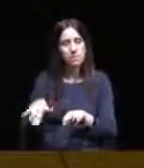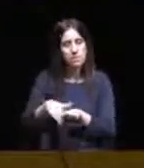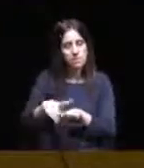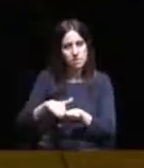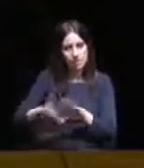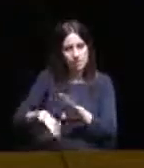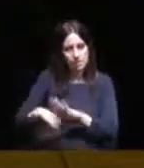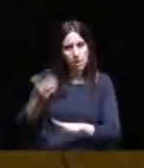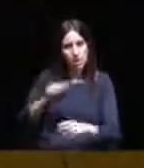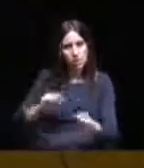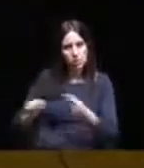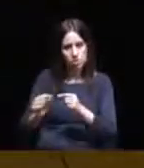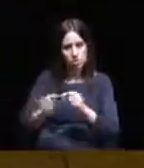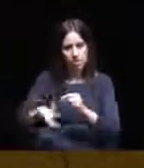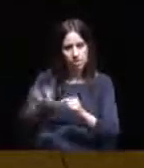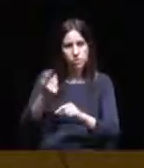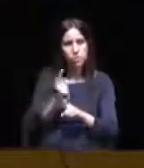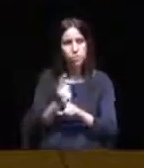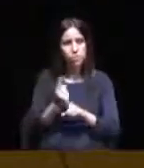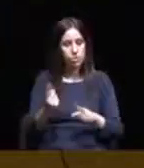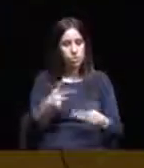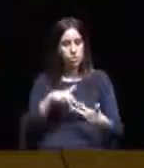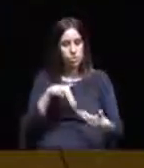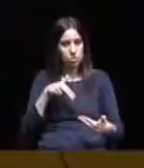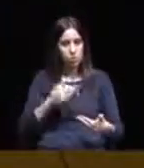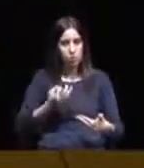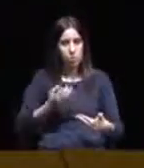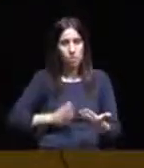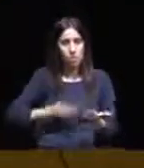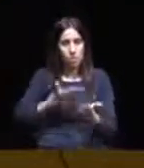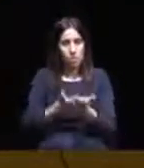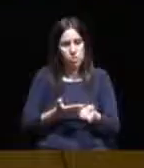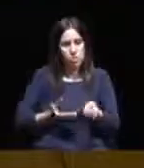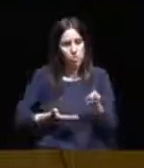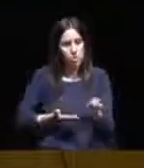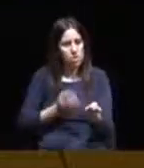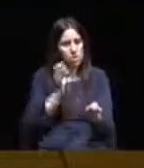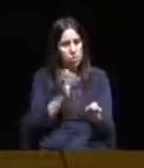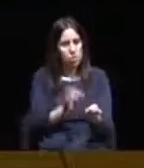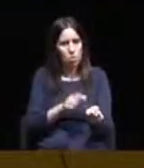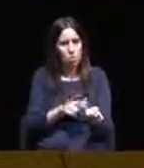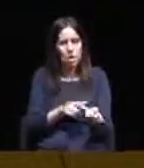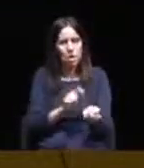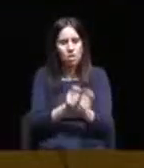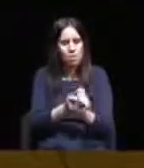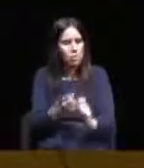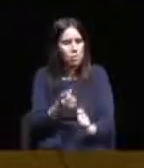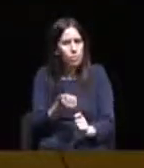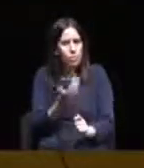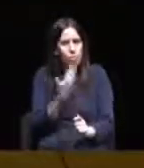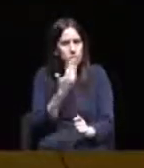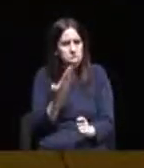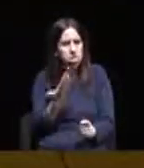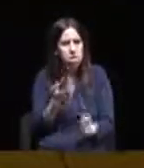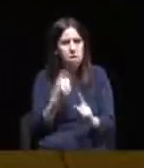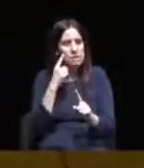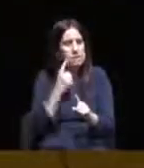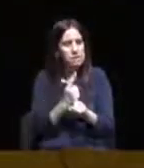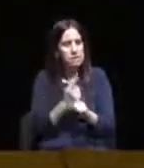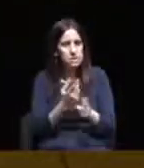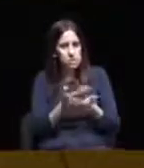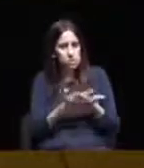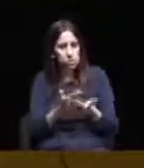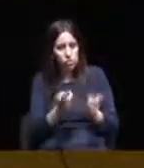mais participada e discutida, uma vez que o Executivo apresenta uma proposta quase fechada e que pouco se alterou com base nas